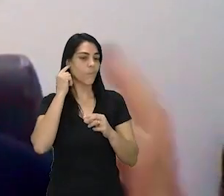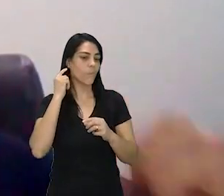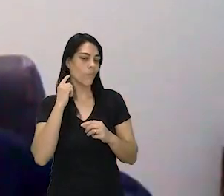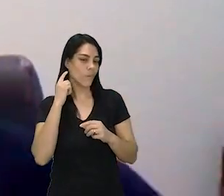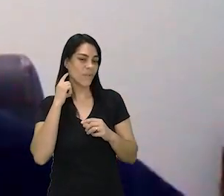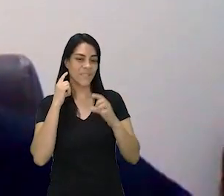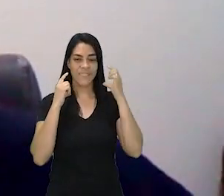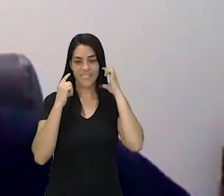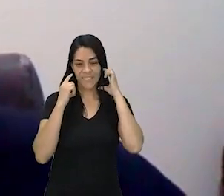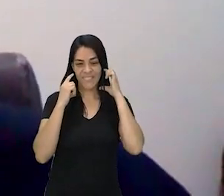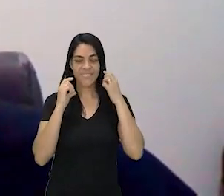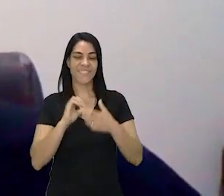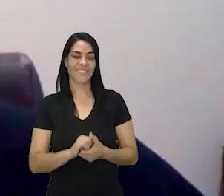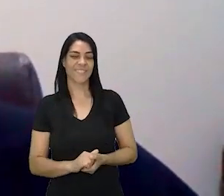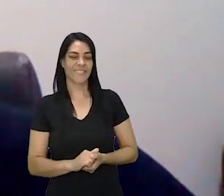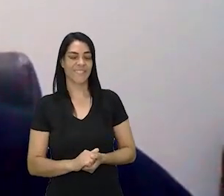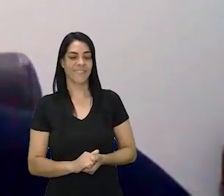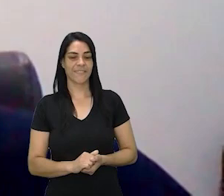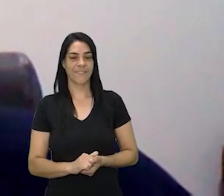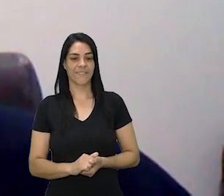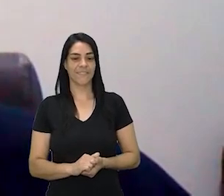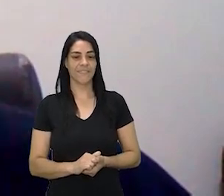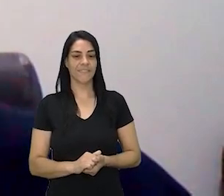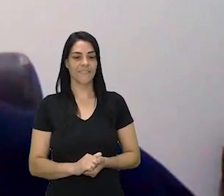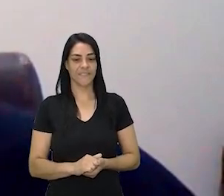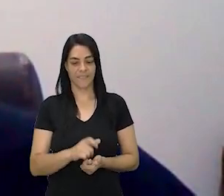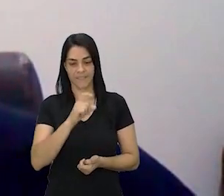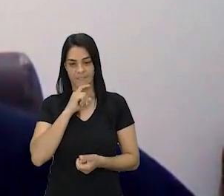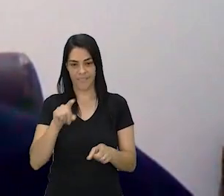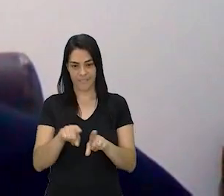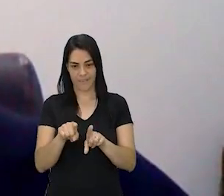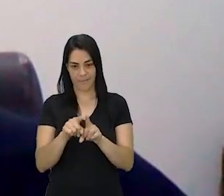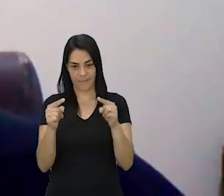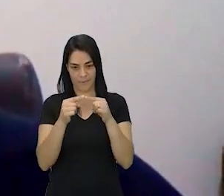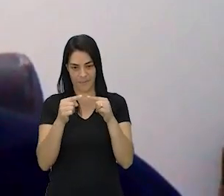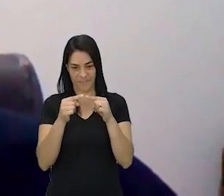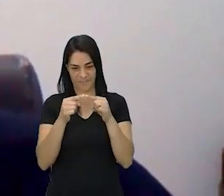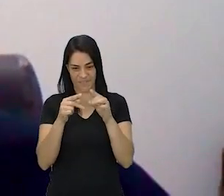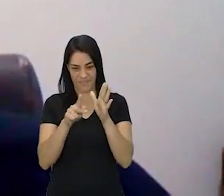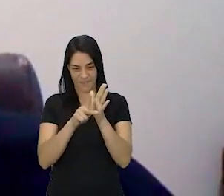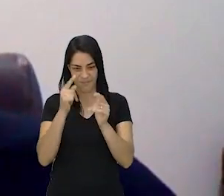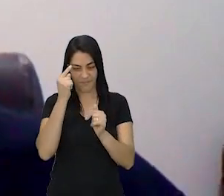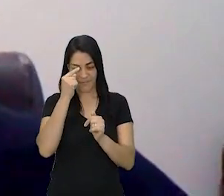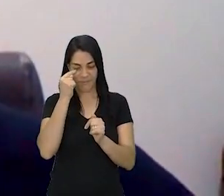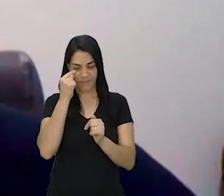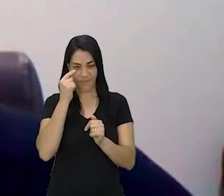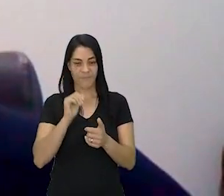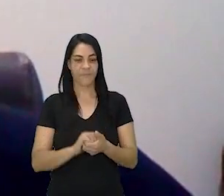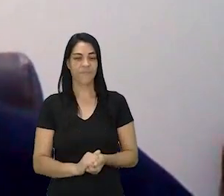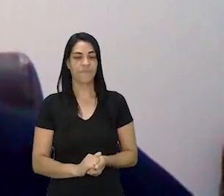bem grandes hoje, verdes também para combinar com o meu olho,